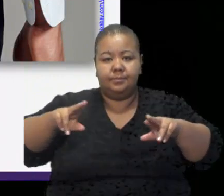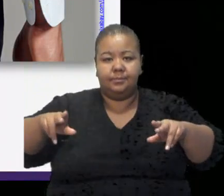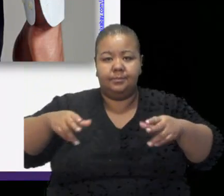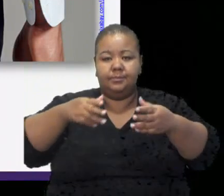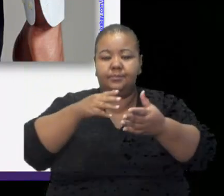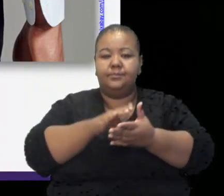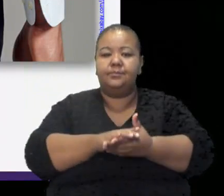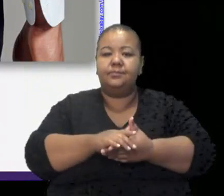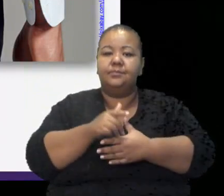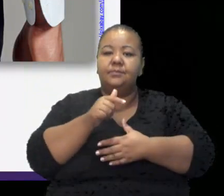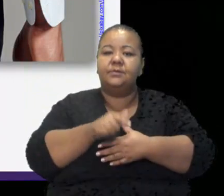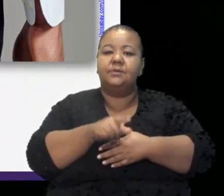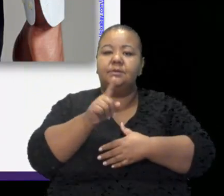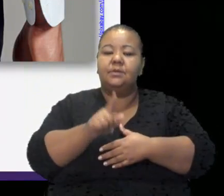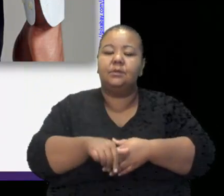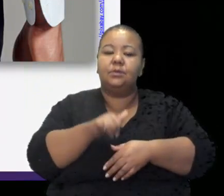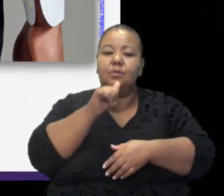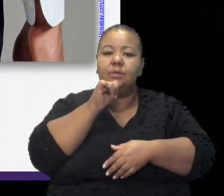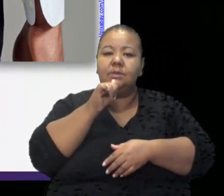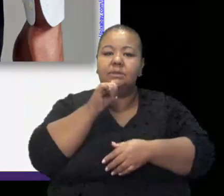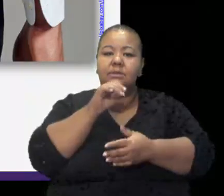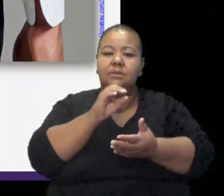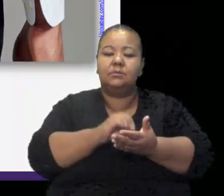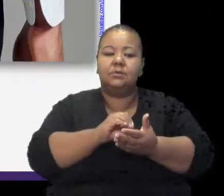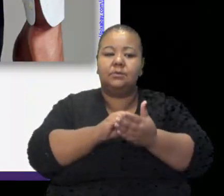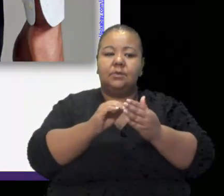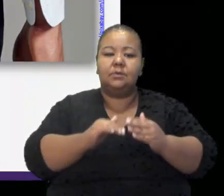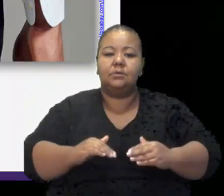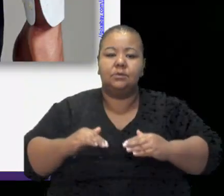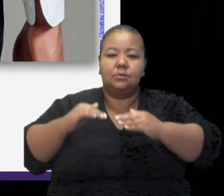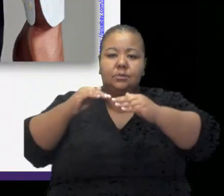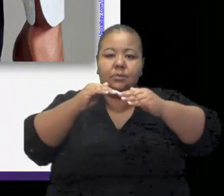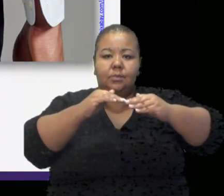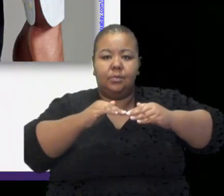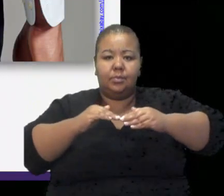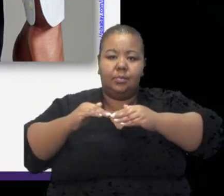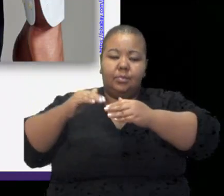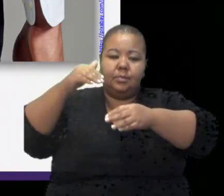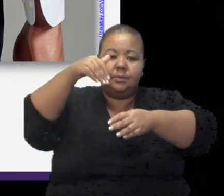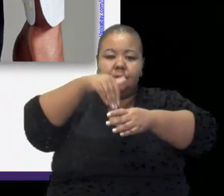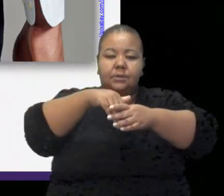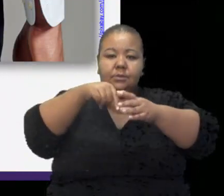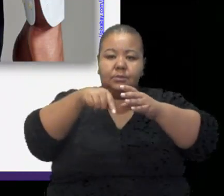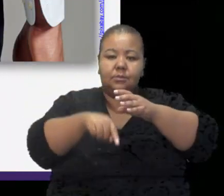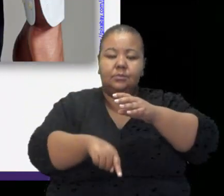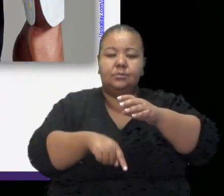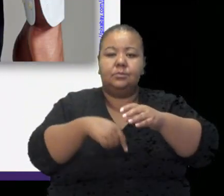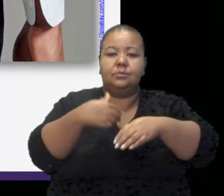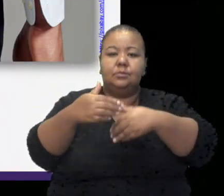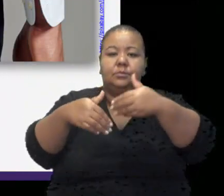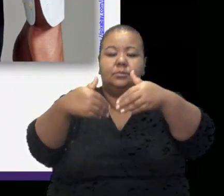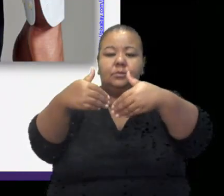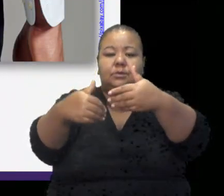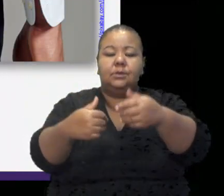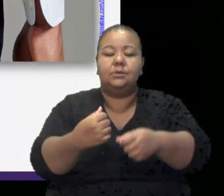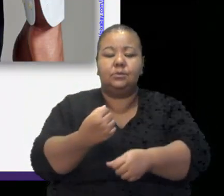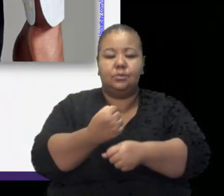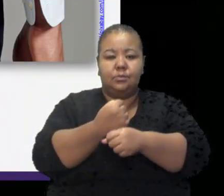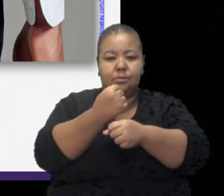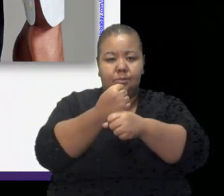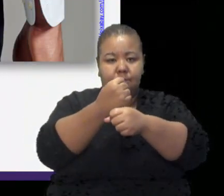diferente. Esse é apenas um exemplo da falta de padronização dentro do